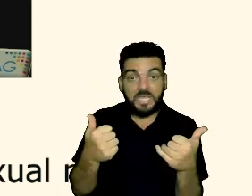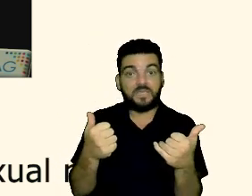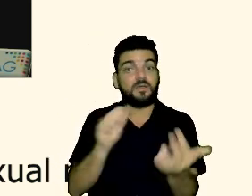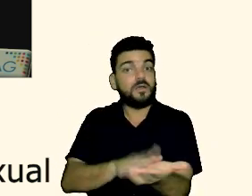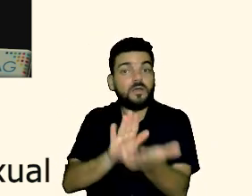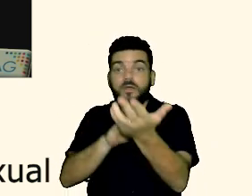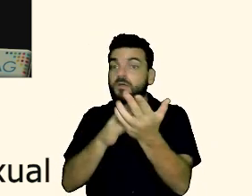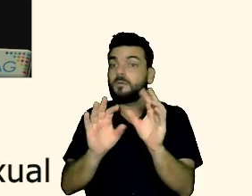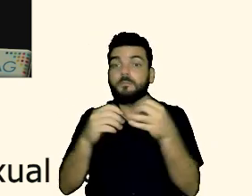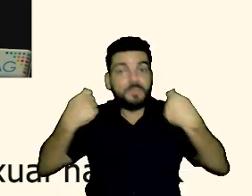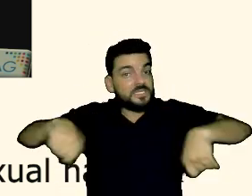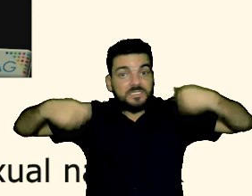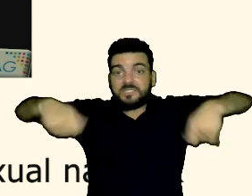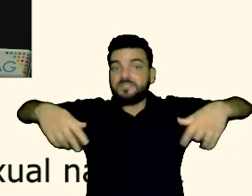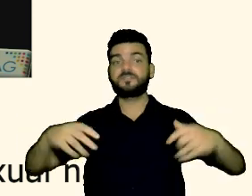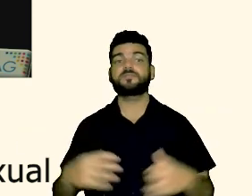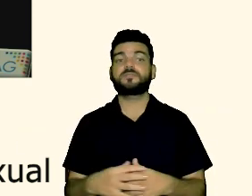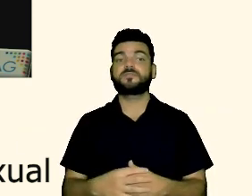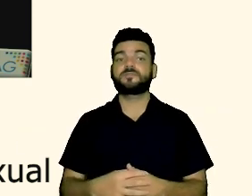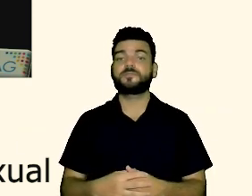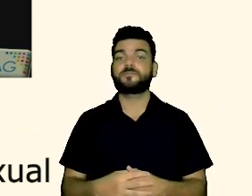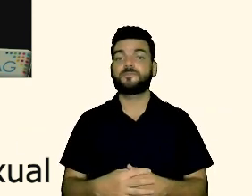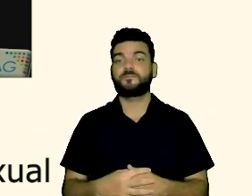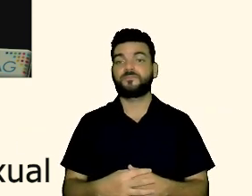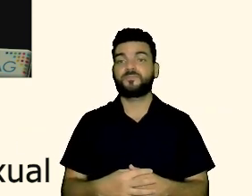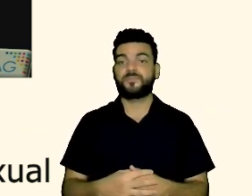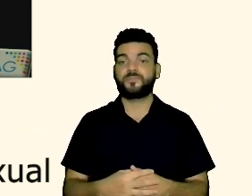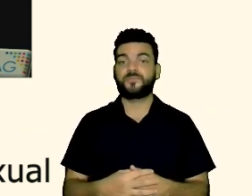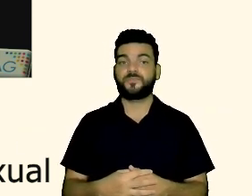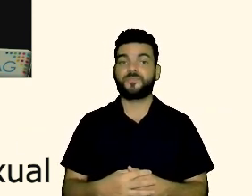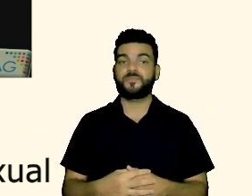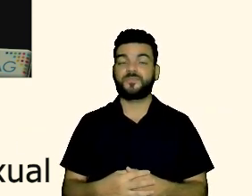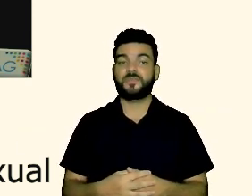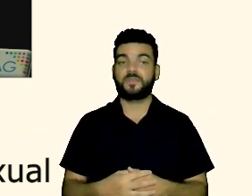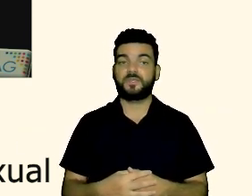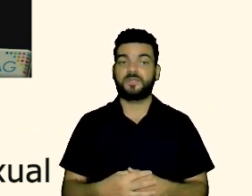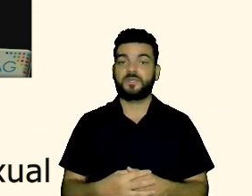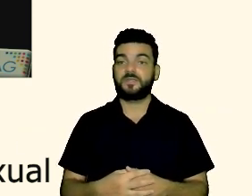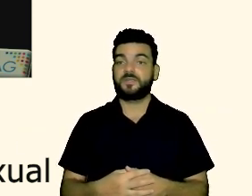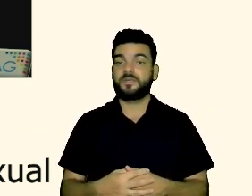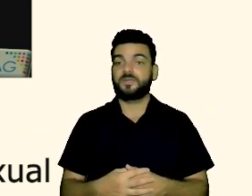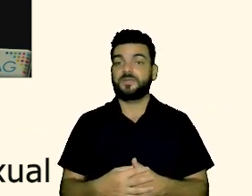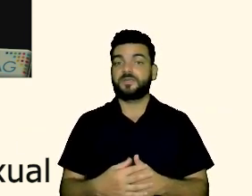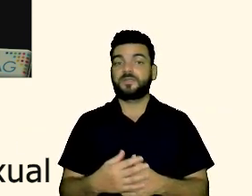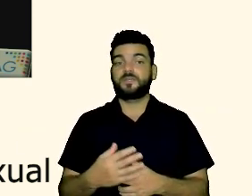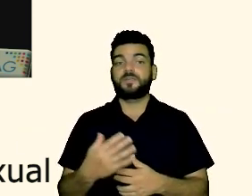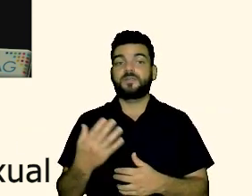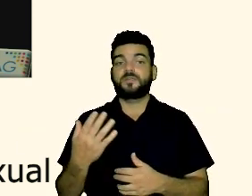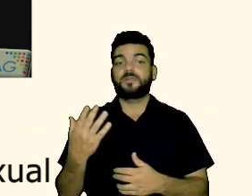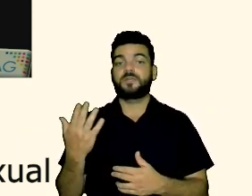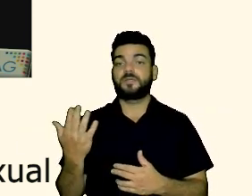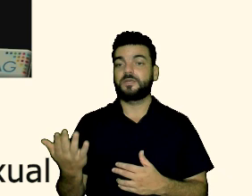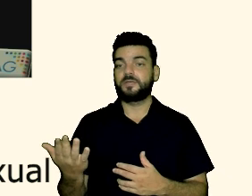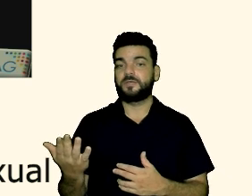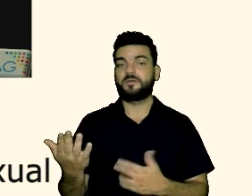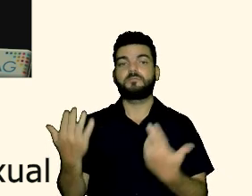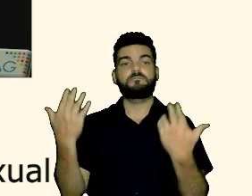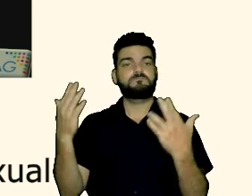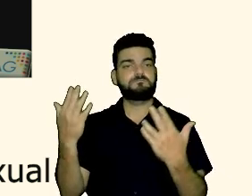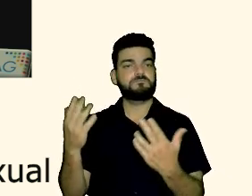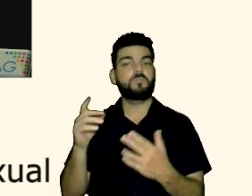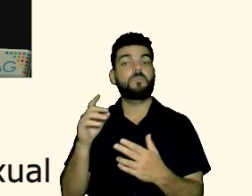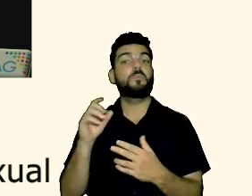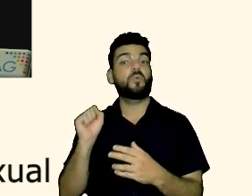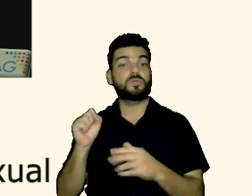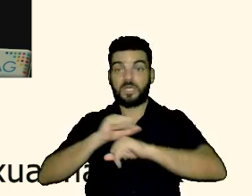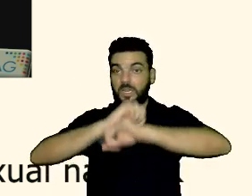quando, né? Desde o momento que ela acontece de forma clara, ao transmitir